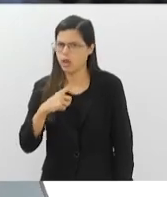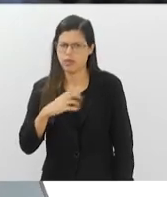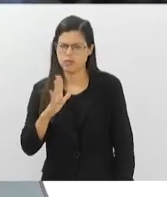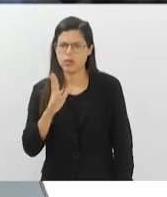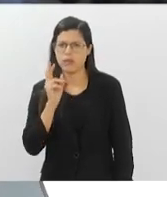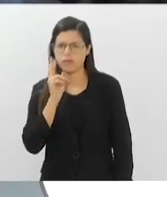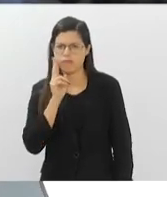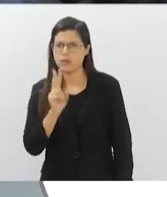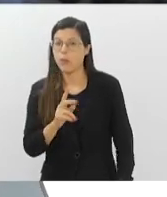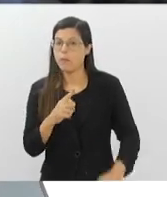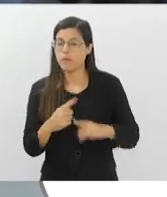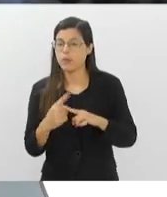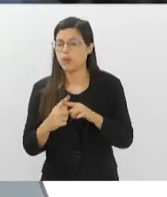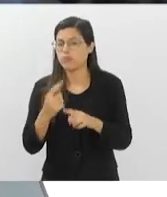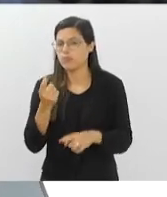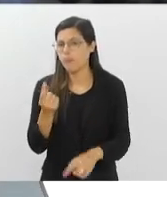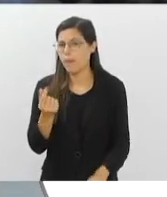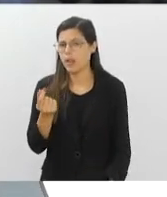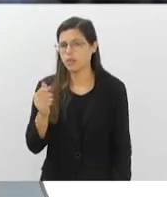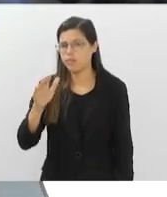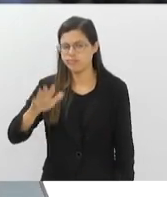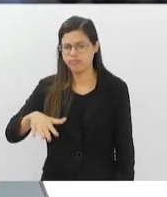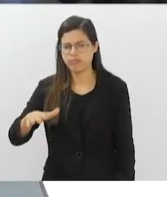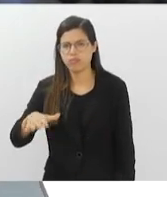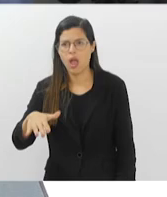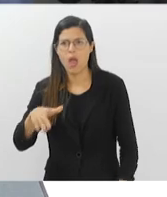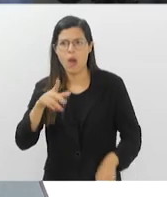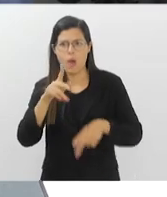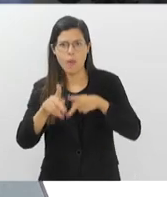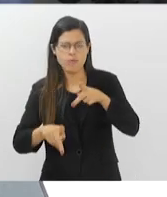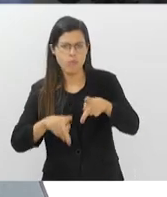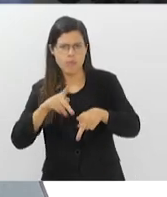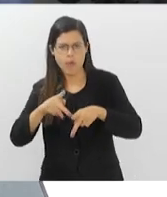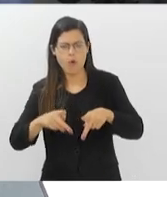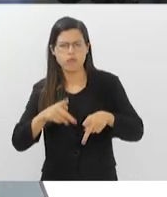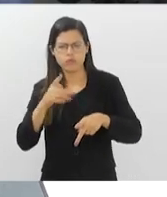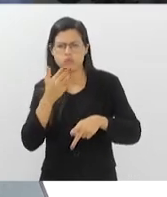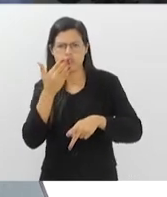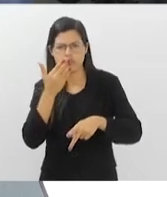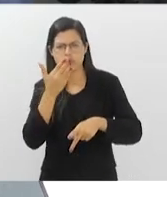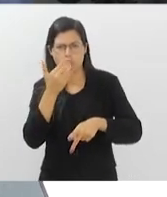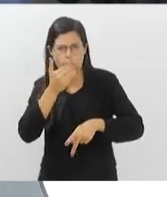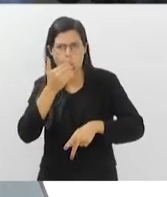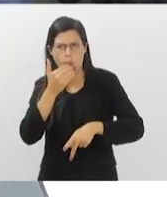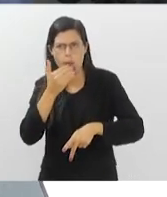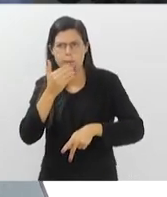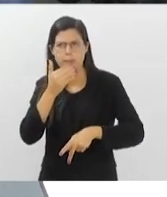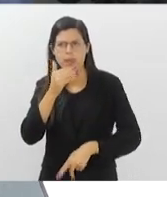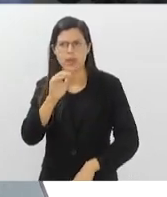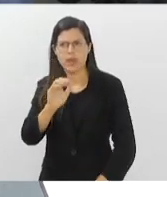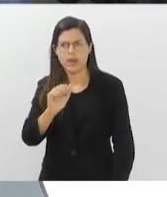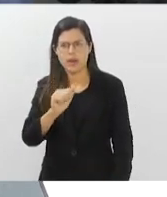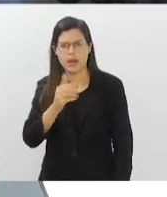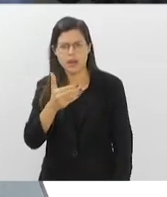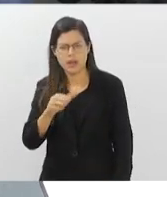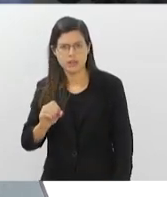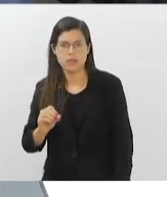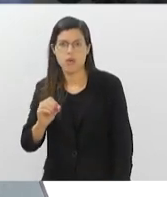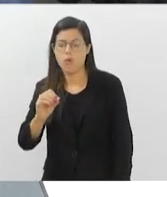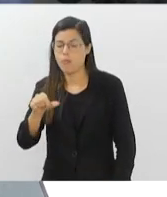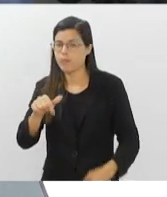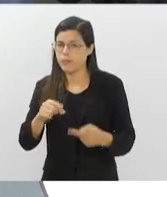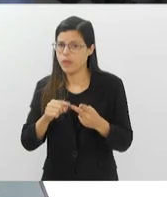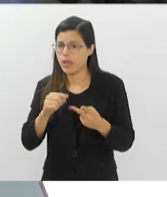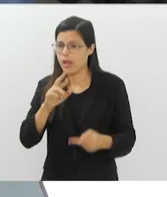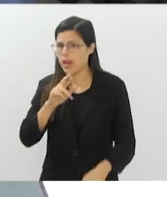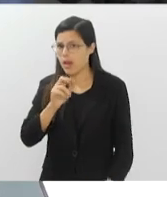mais barato. Então, a população come cação. RAI é mais difícil de se achar a venda.